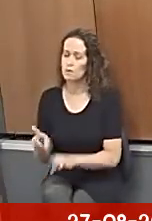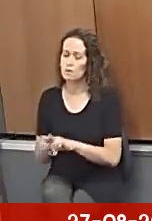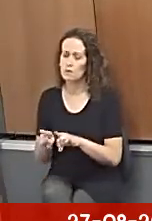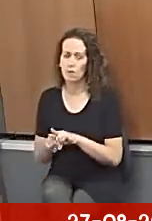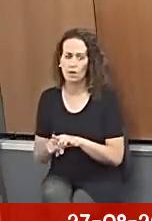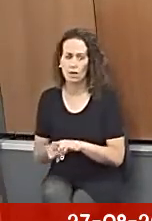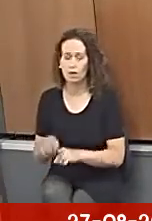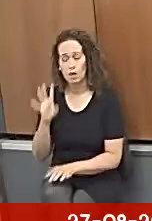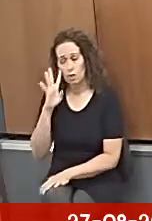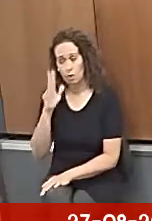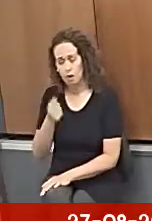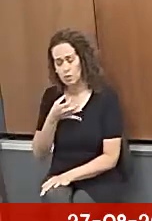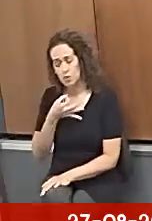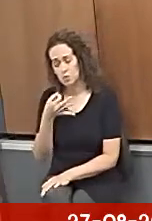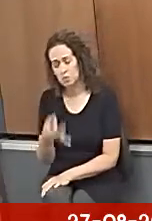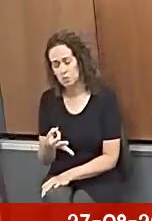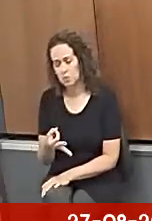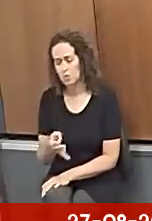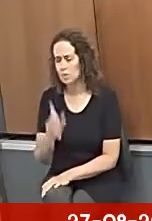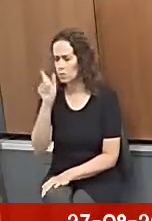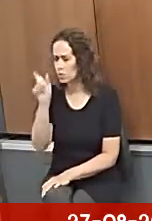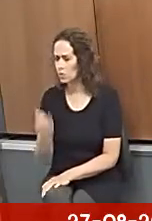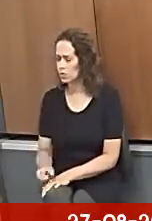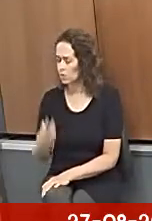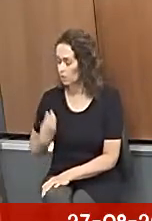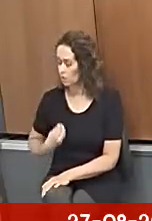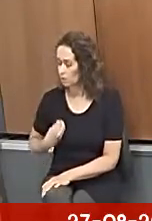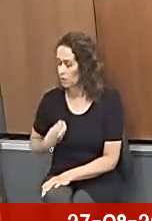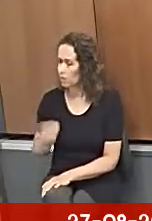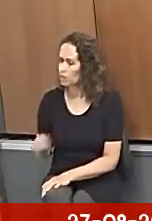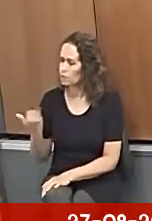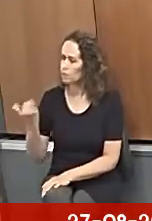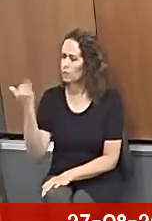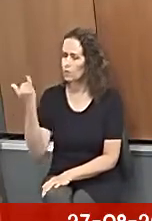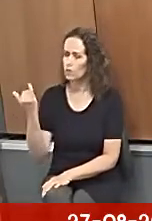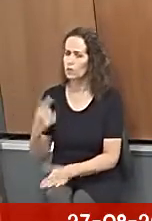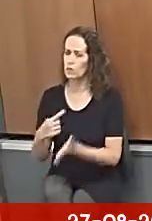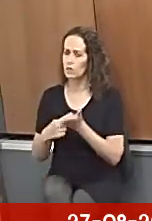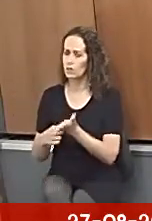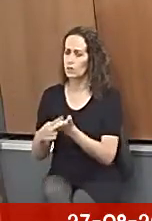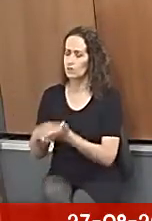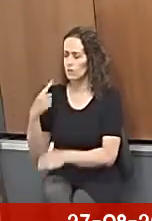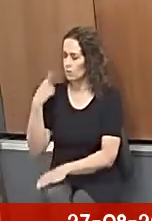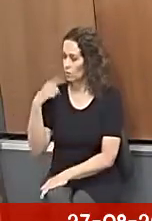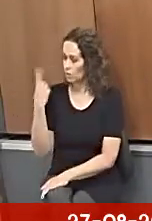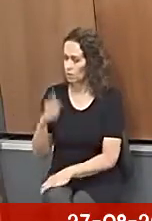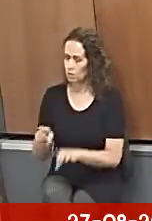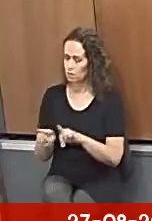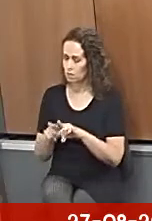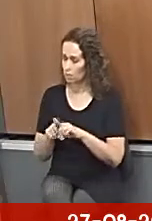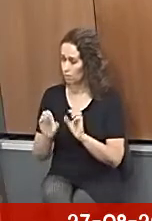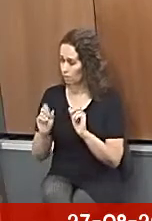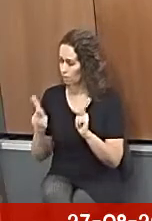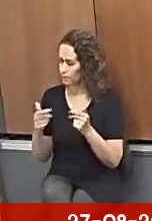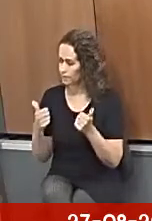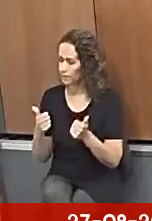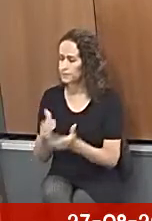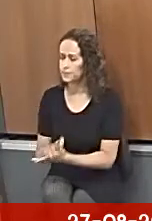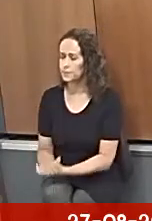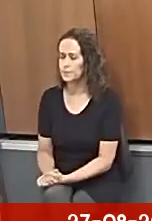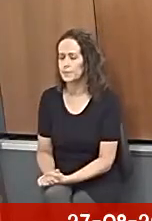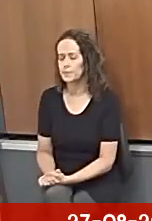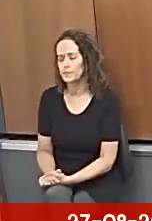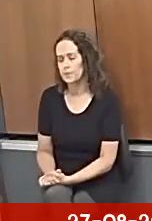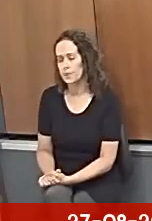eu acho que vai ser uma personalidade importante no dia da discussão e faz um convite aos senhores deputados também tá bom então